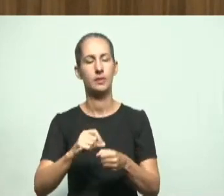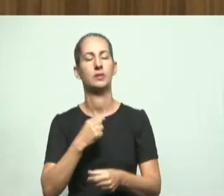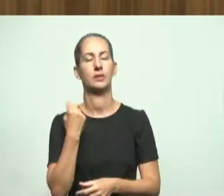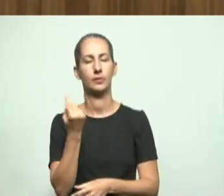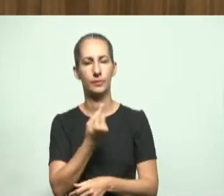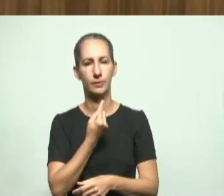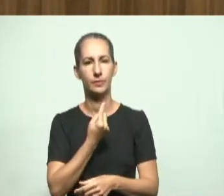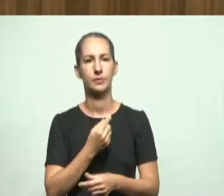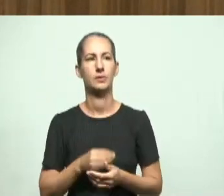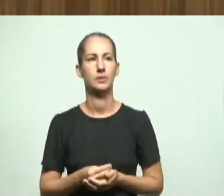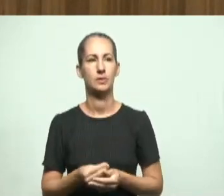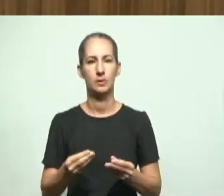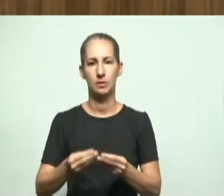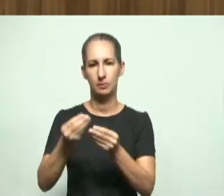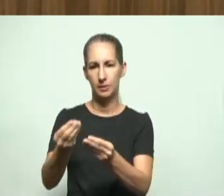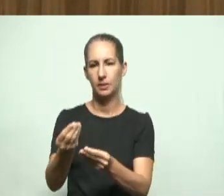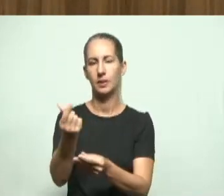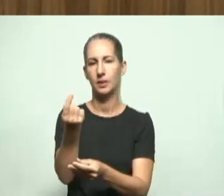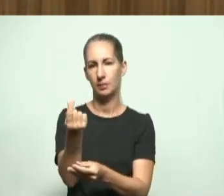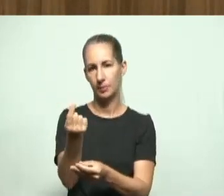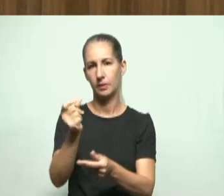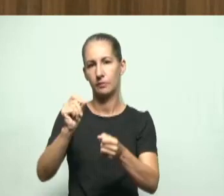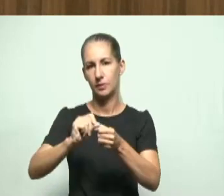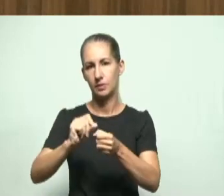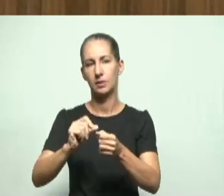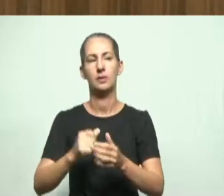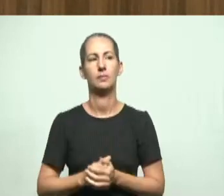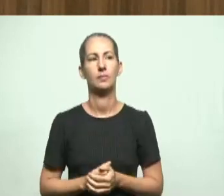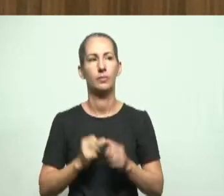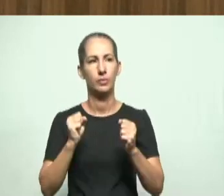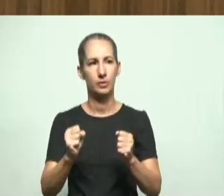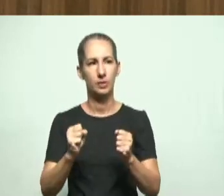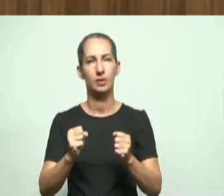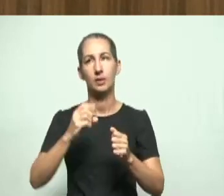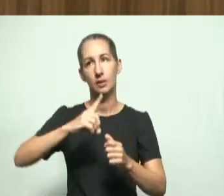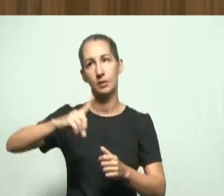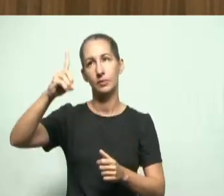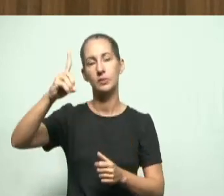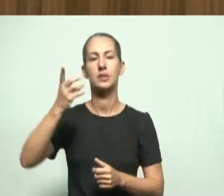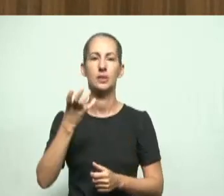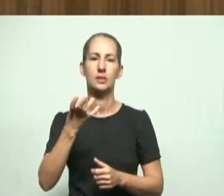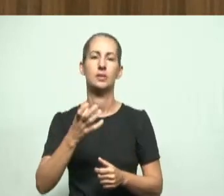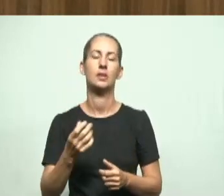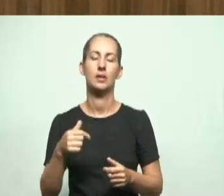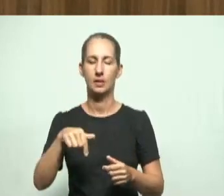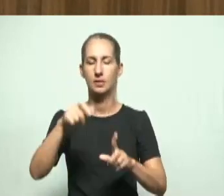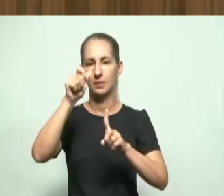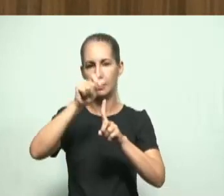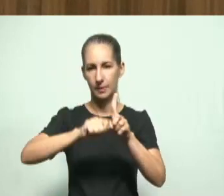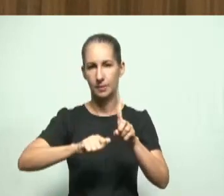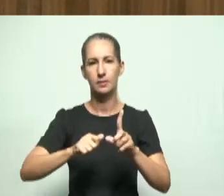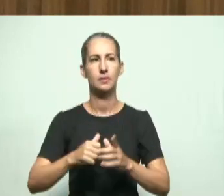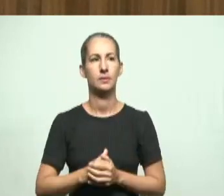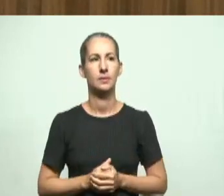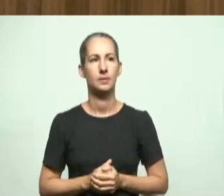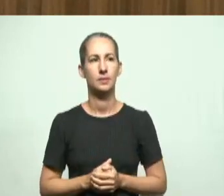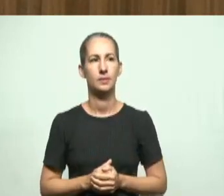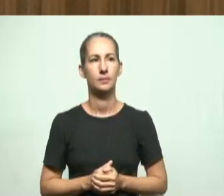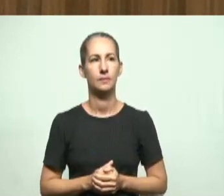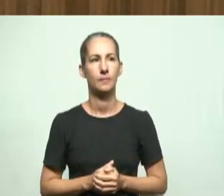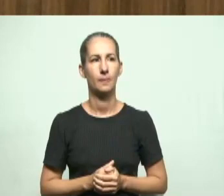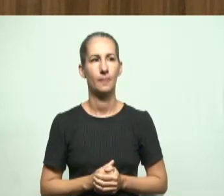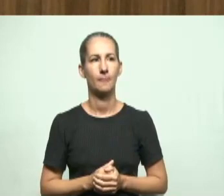parte, destinamos a grande parte de emendas, fizemos o possível e vamos, se Deus quiser, esse mês, a